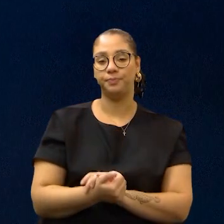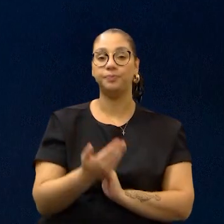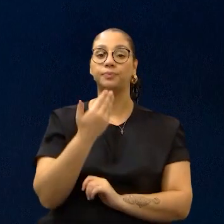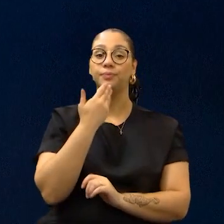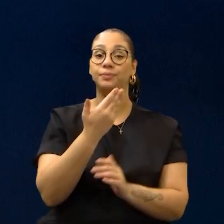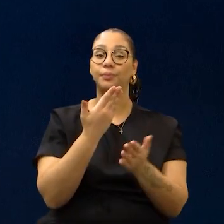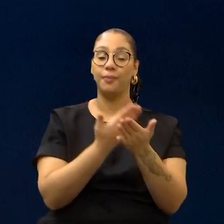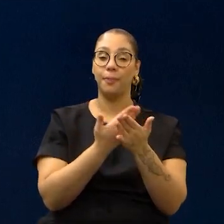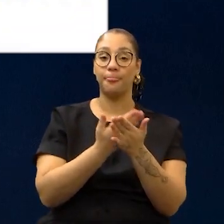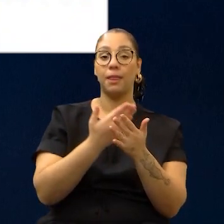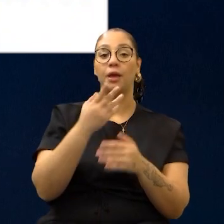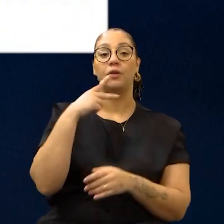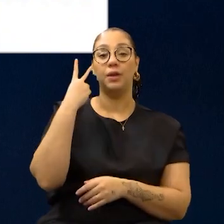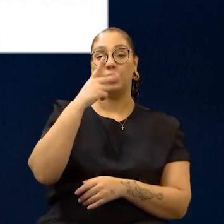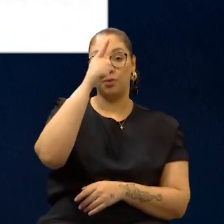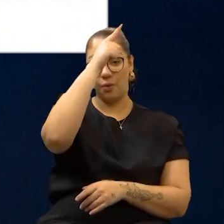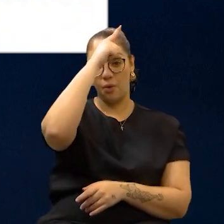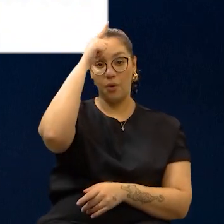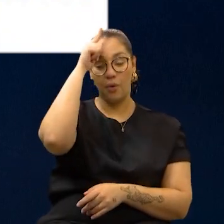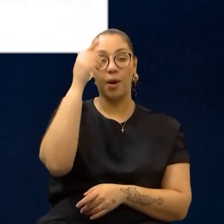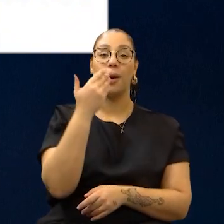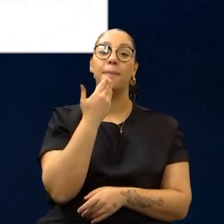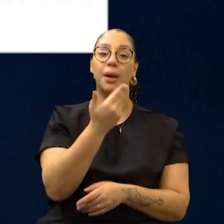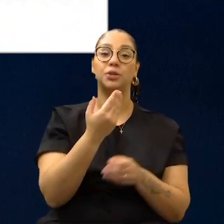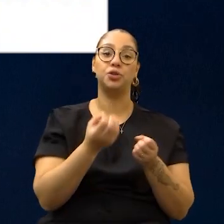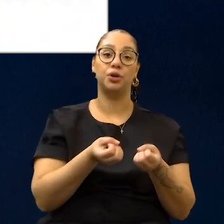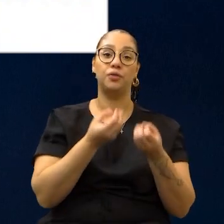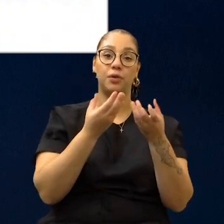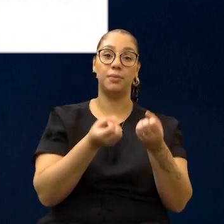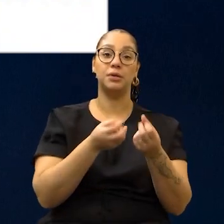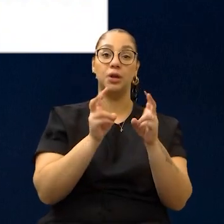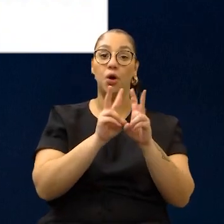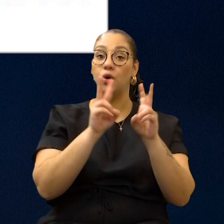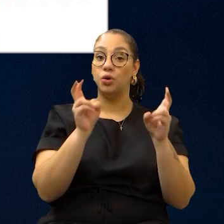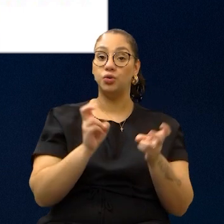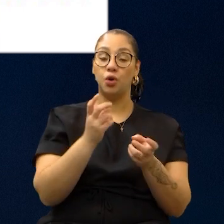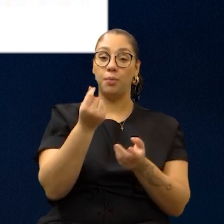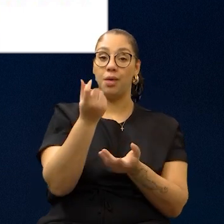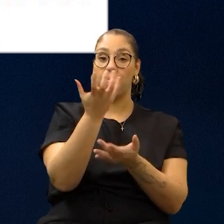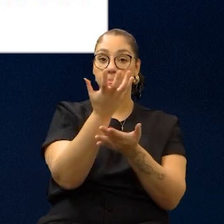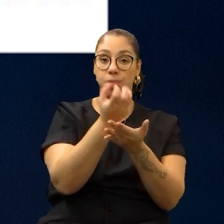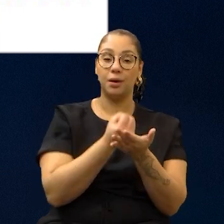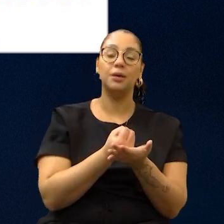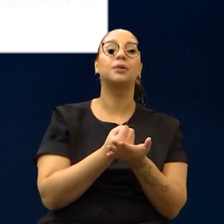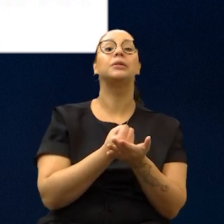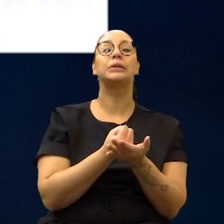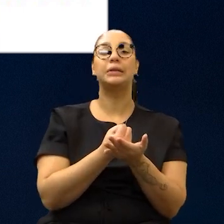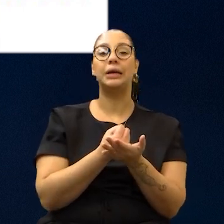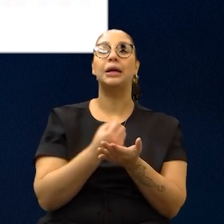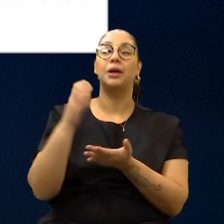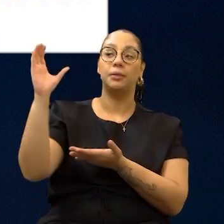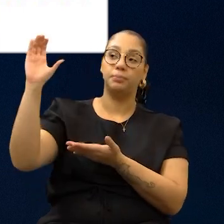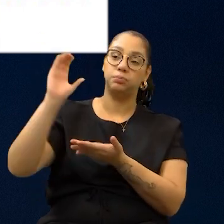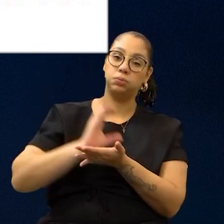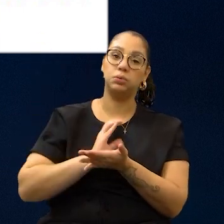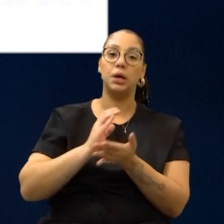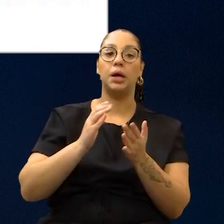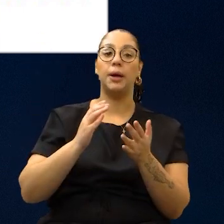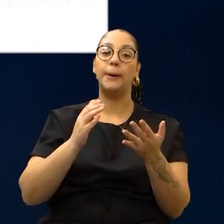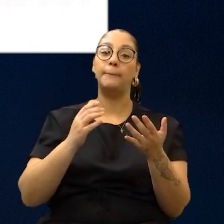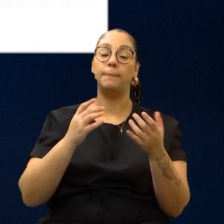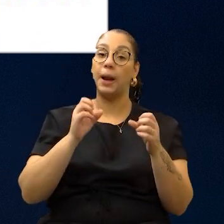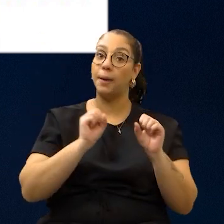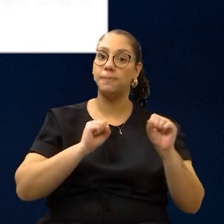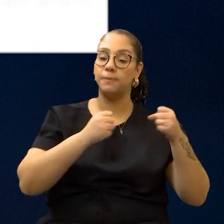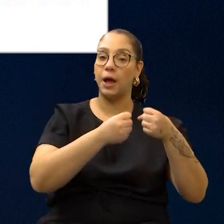O requerimento protocolado pelo vereador Gustavo Peta solicita informações sobre os recursos federais e estaduais para